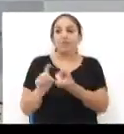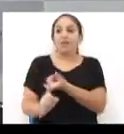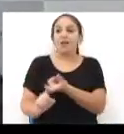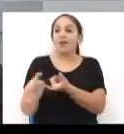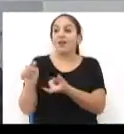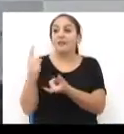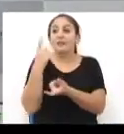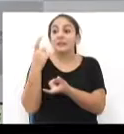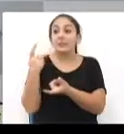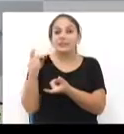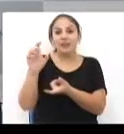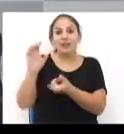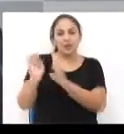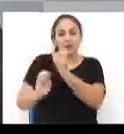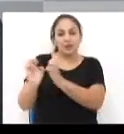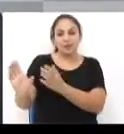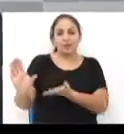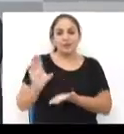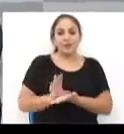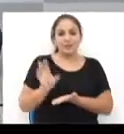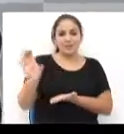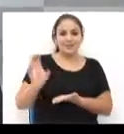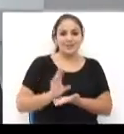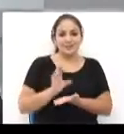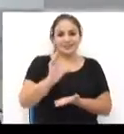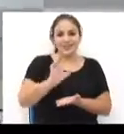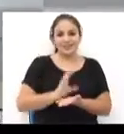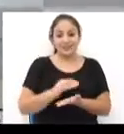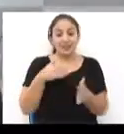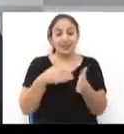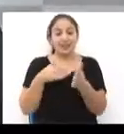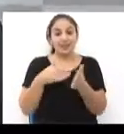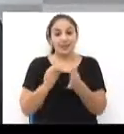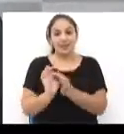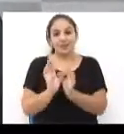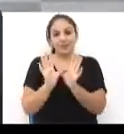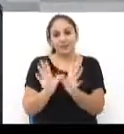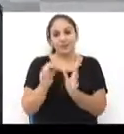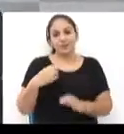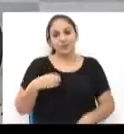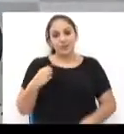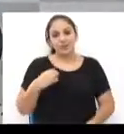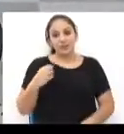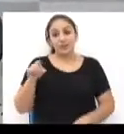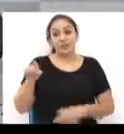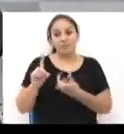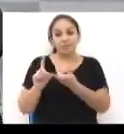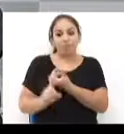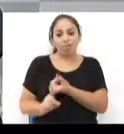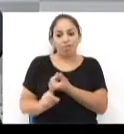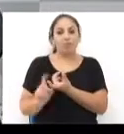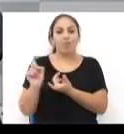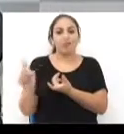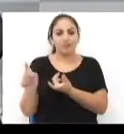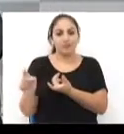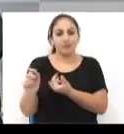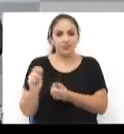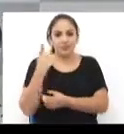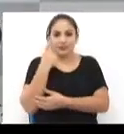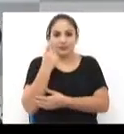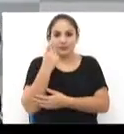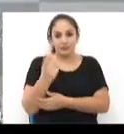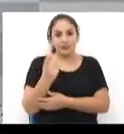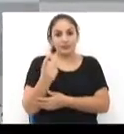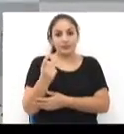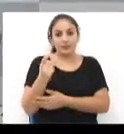interesses econômicos que patrocinaram sua campanha. Consequentemente, limita a liberdade do candidato, o torna refém do interesse corporativo ou econômico